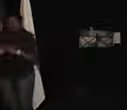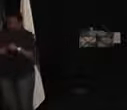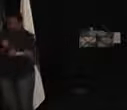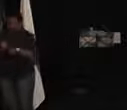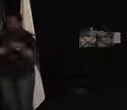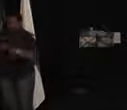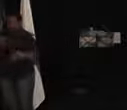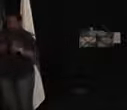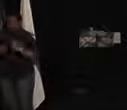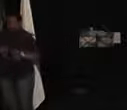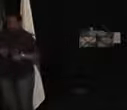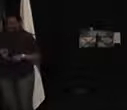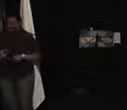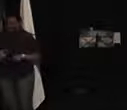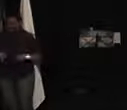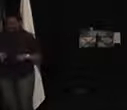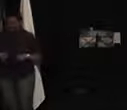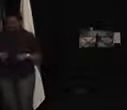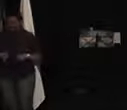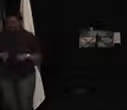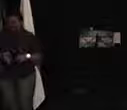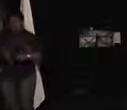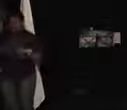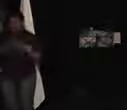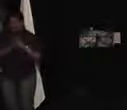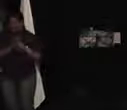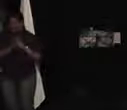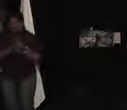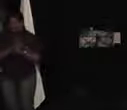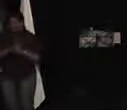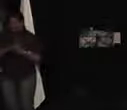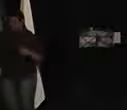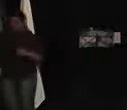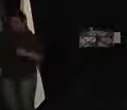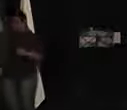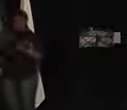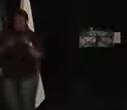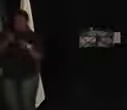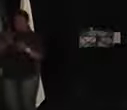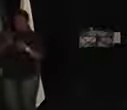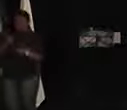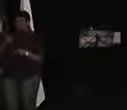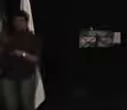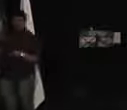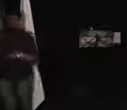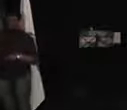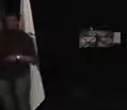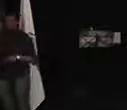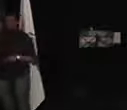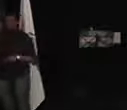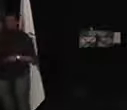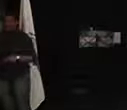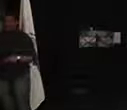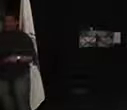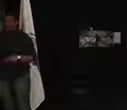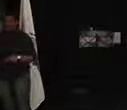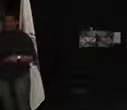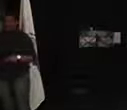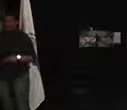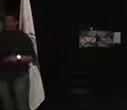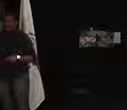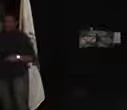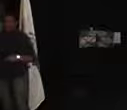nós falarmos que nem todo TDA, como eu falei anteriormente, estou reforçando,